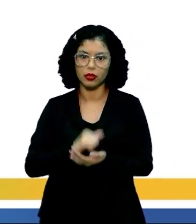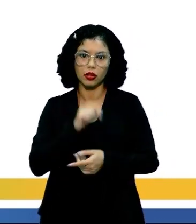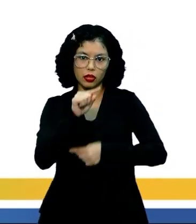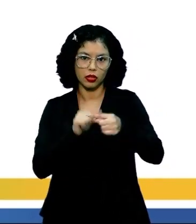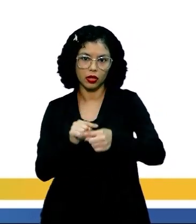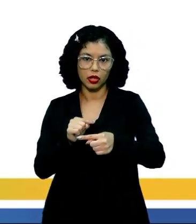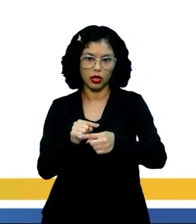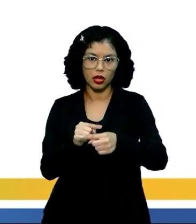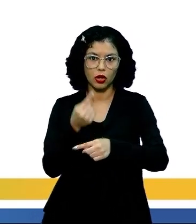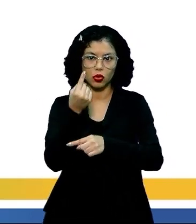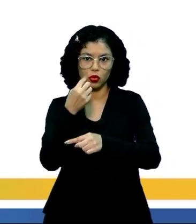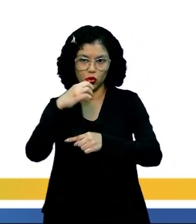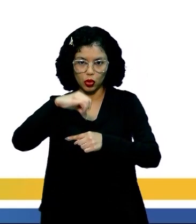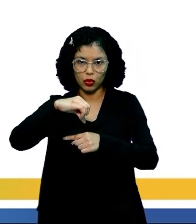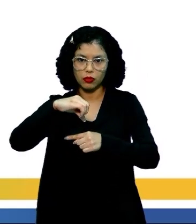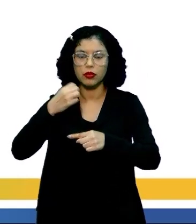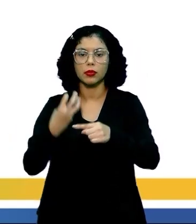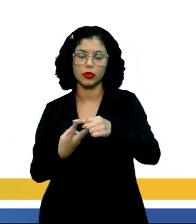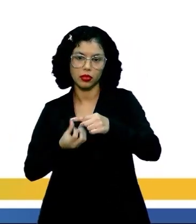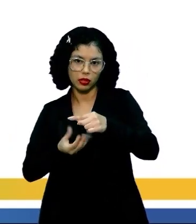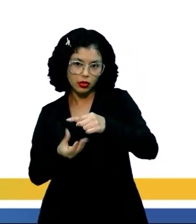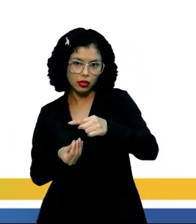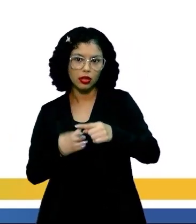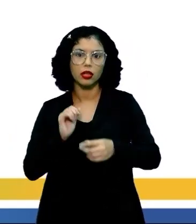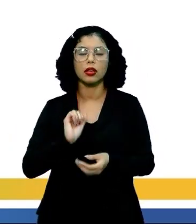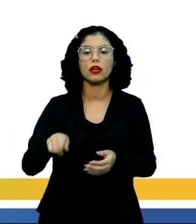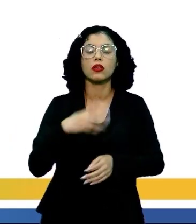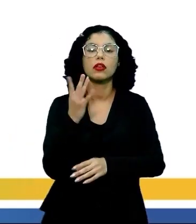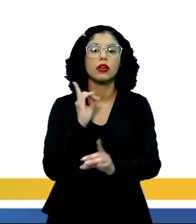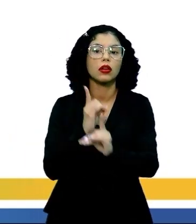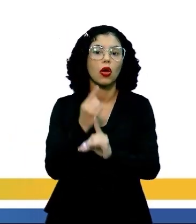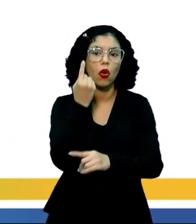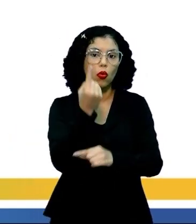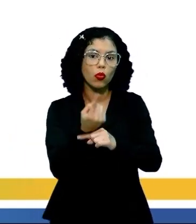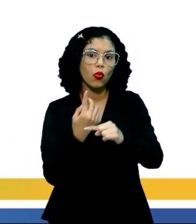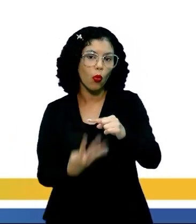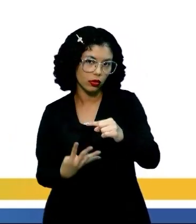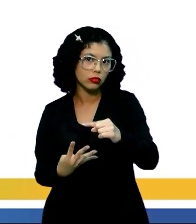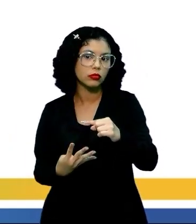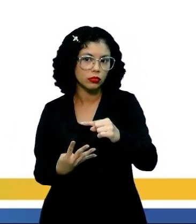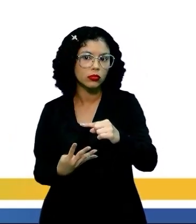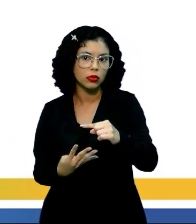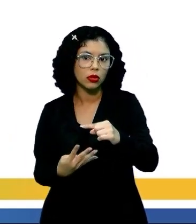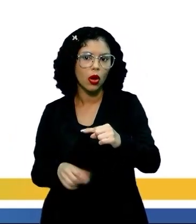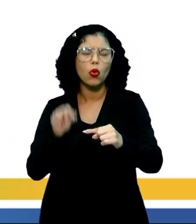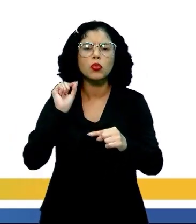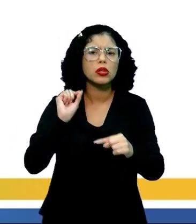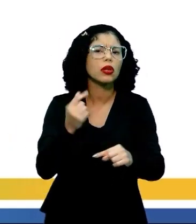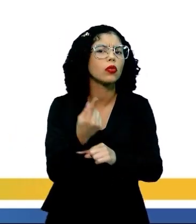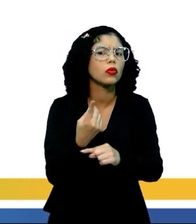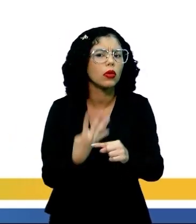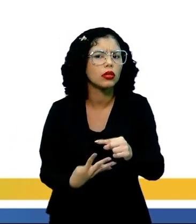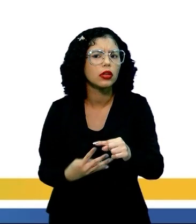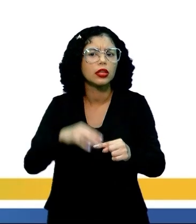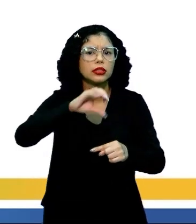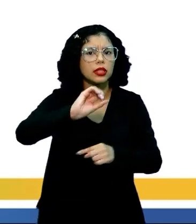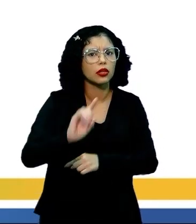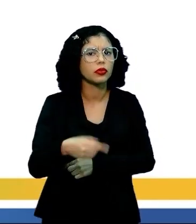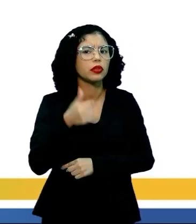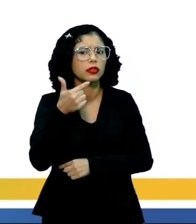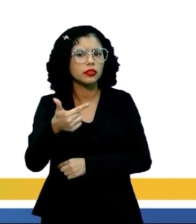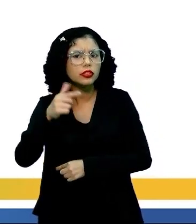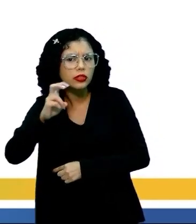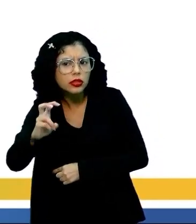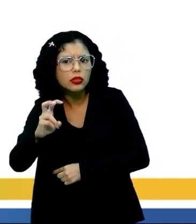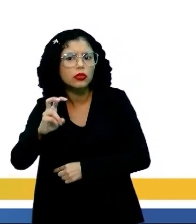divide 9 para 9 e divide 36 por 9, eu vou encontrar 1/4. E o que é 1/4? É